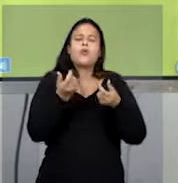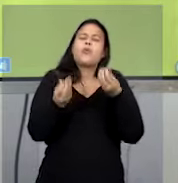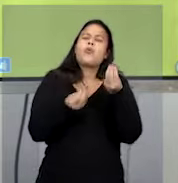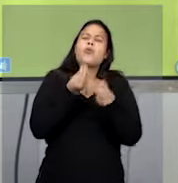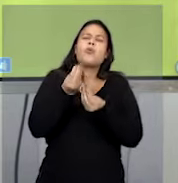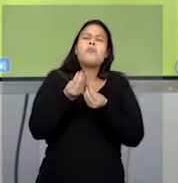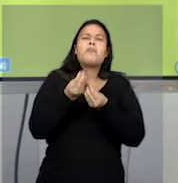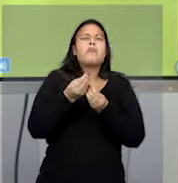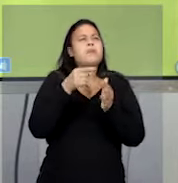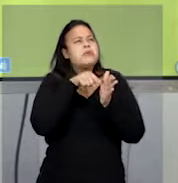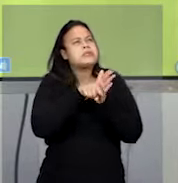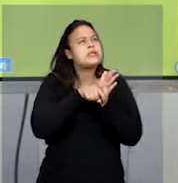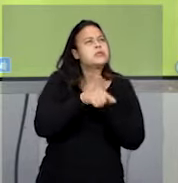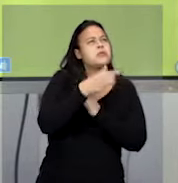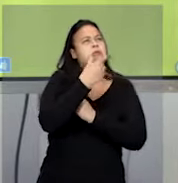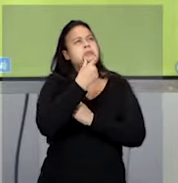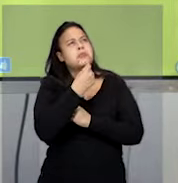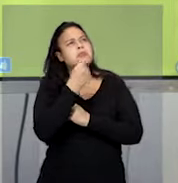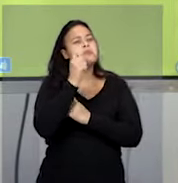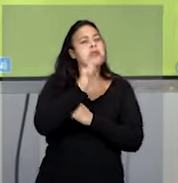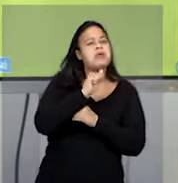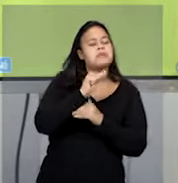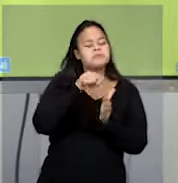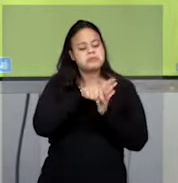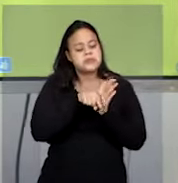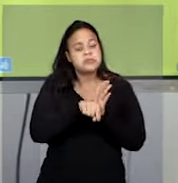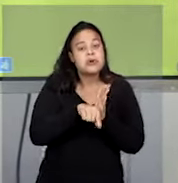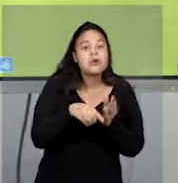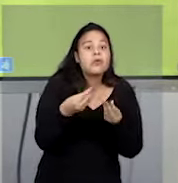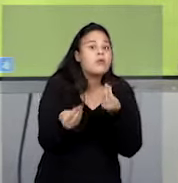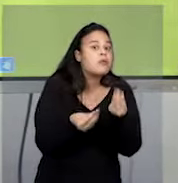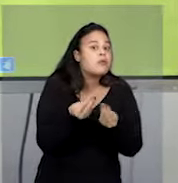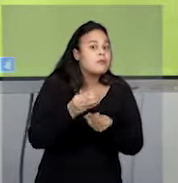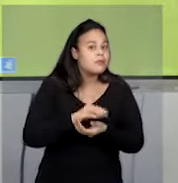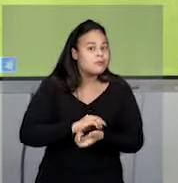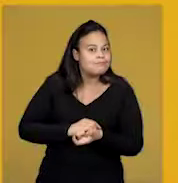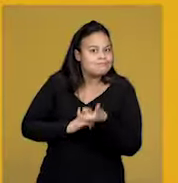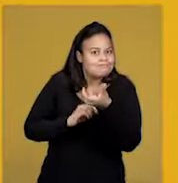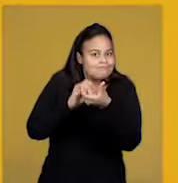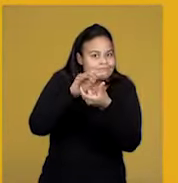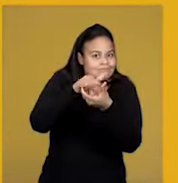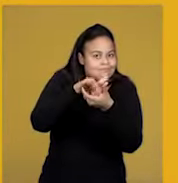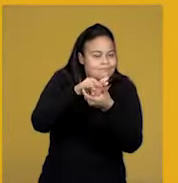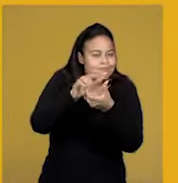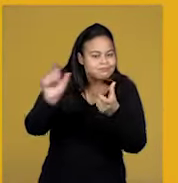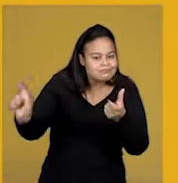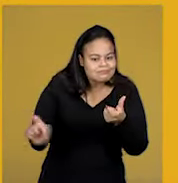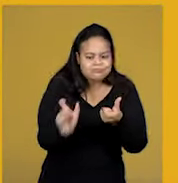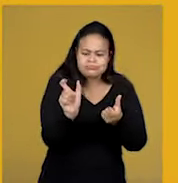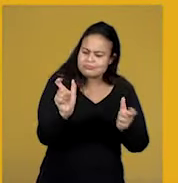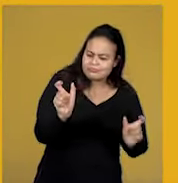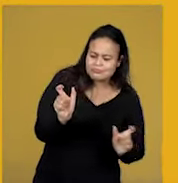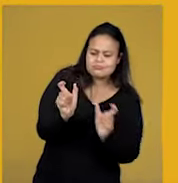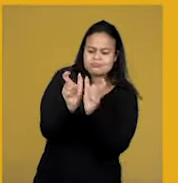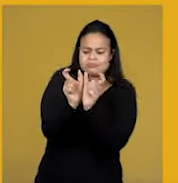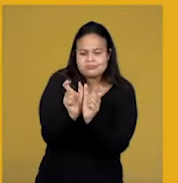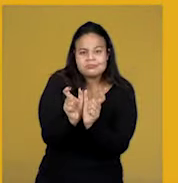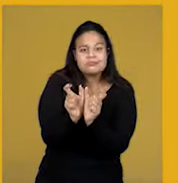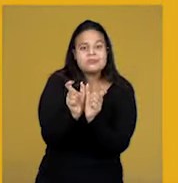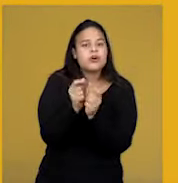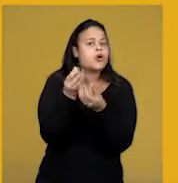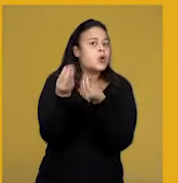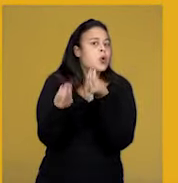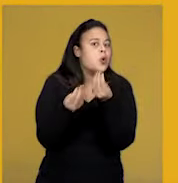que ela chegou no idioma, certo? Na origem da palavra, o pró, do pronome, quer